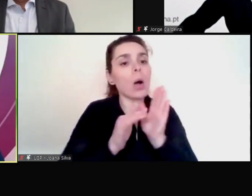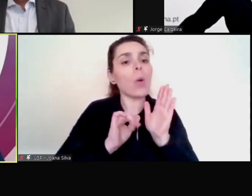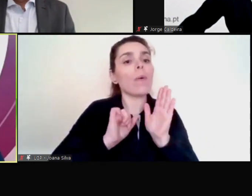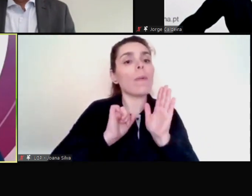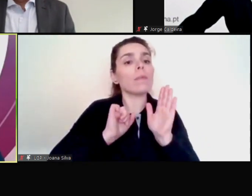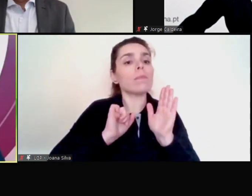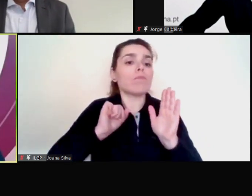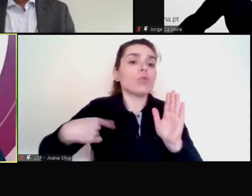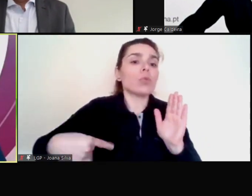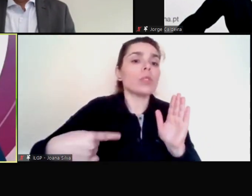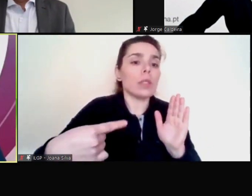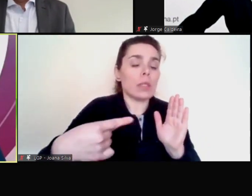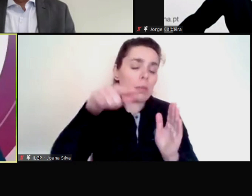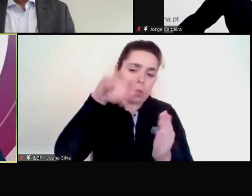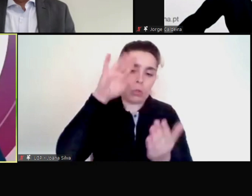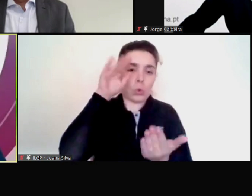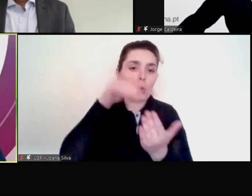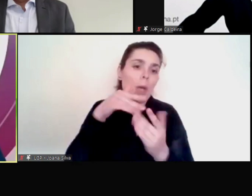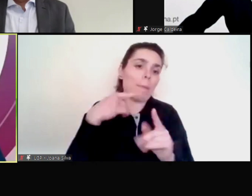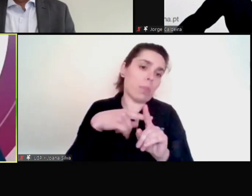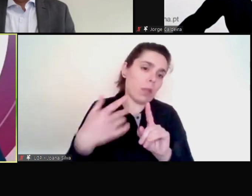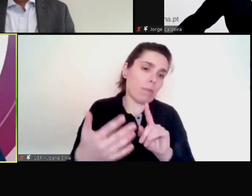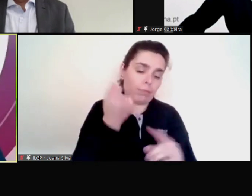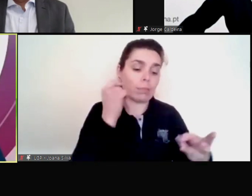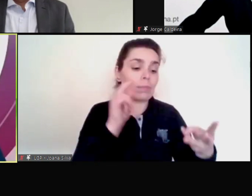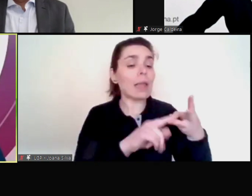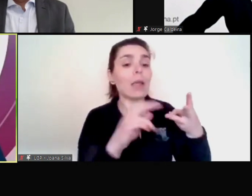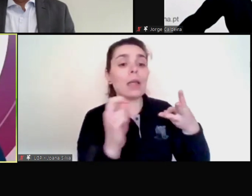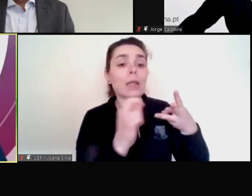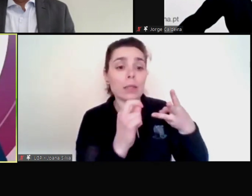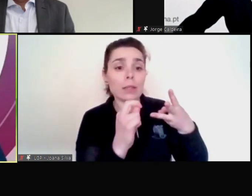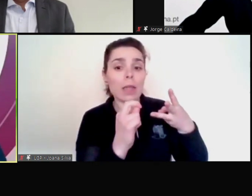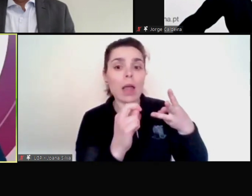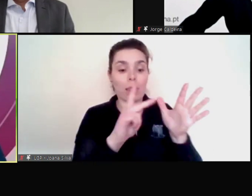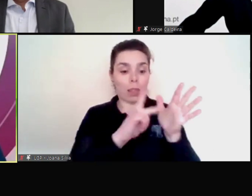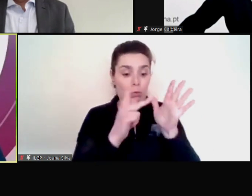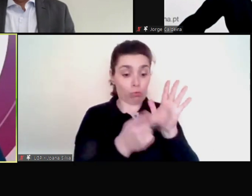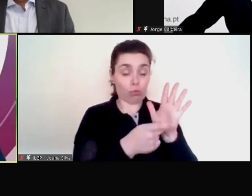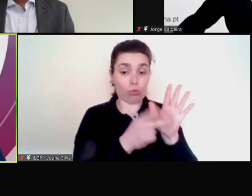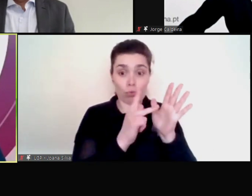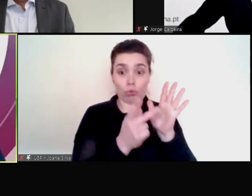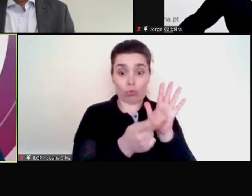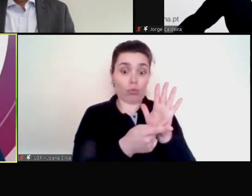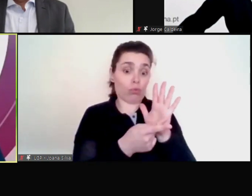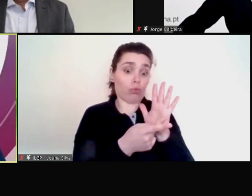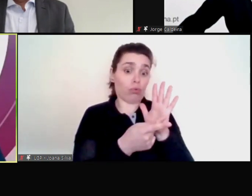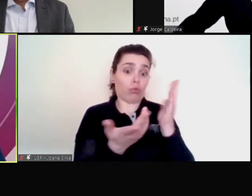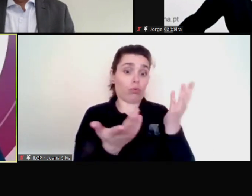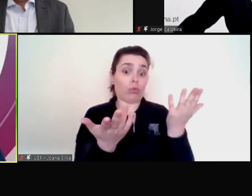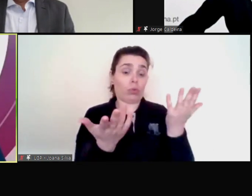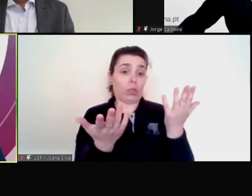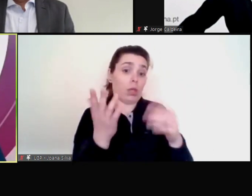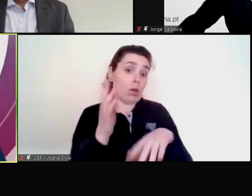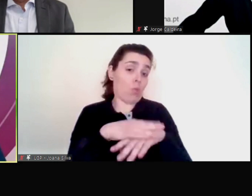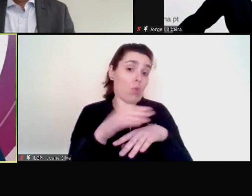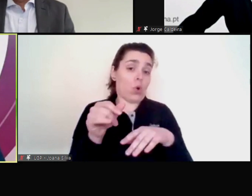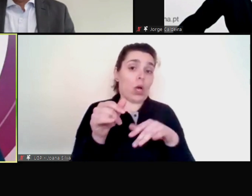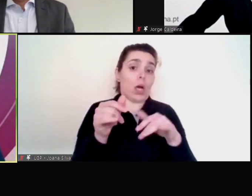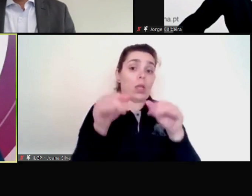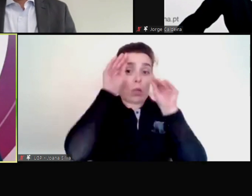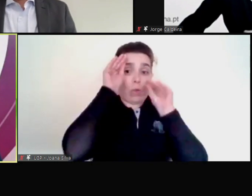resultados. A terceira vantagem é que a tecnologia que o e-learning nos oferece e nos exige